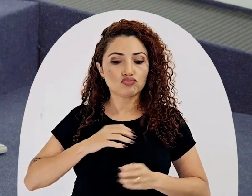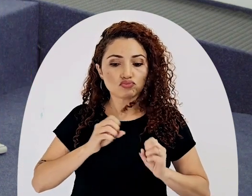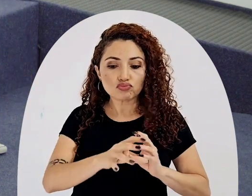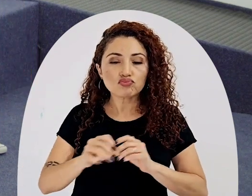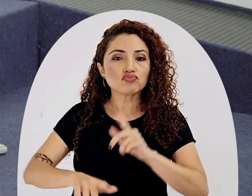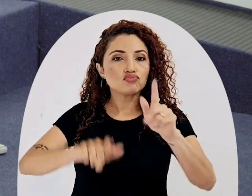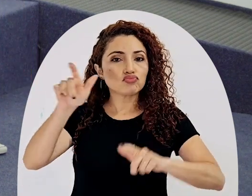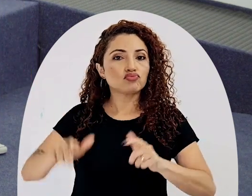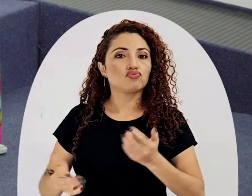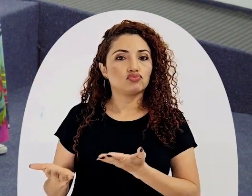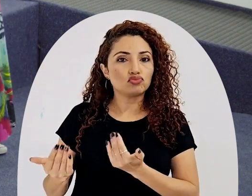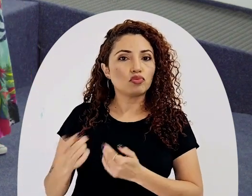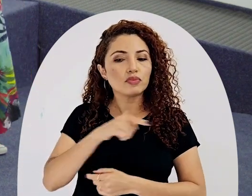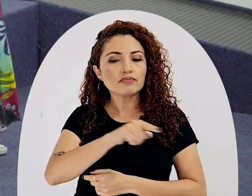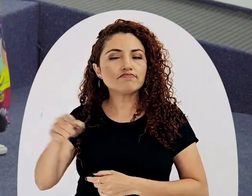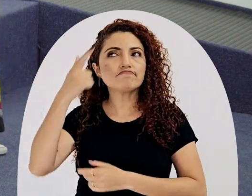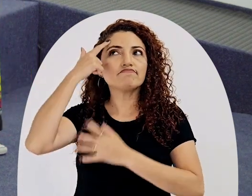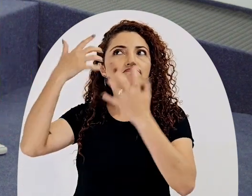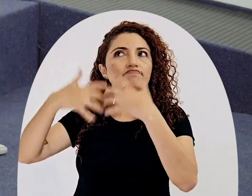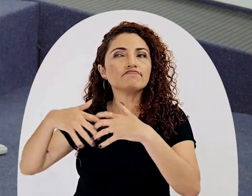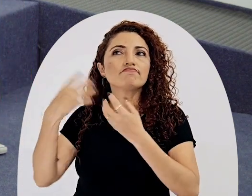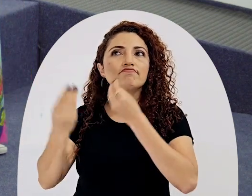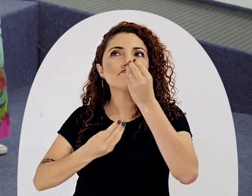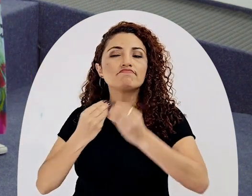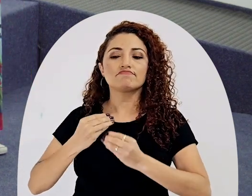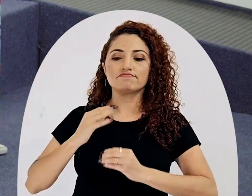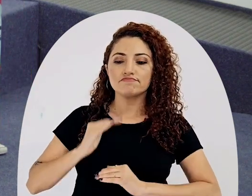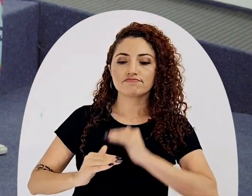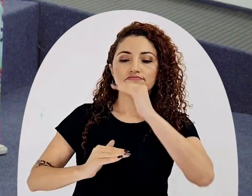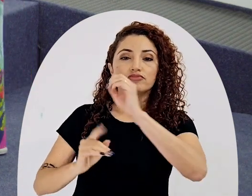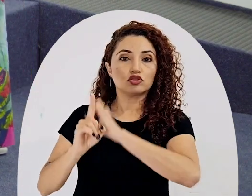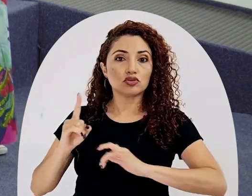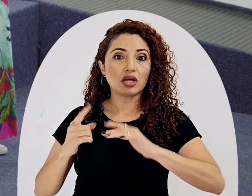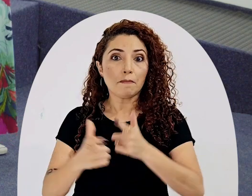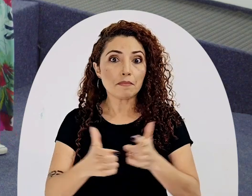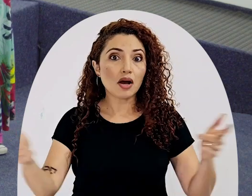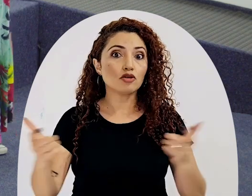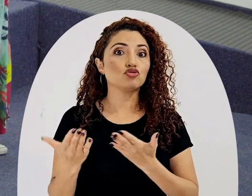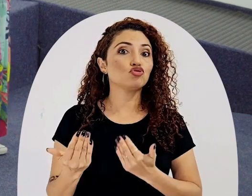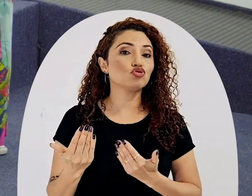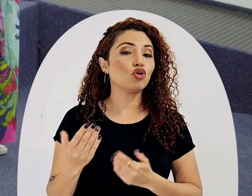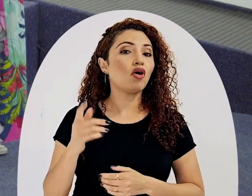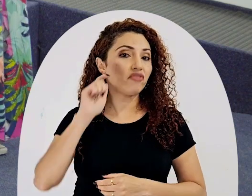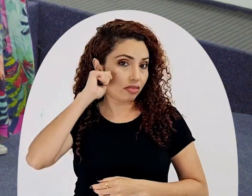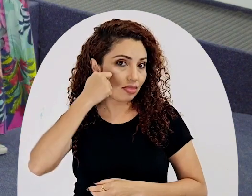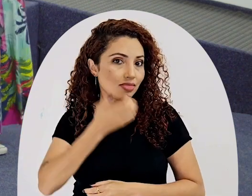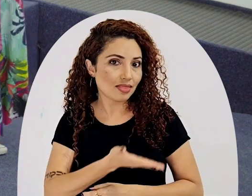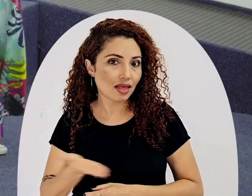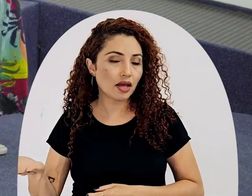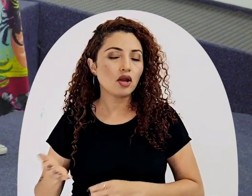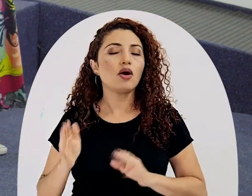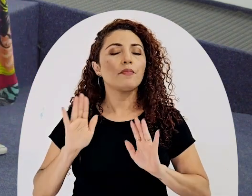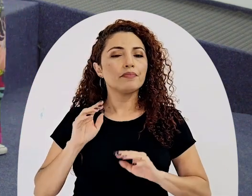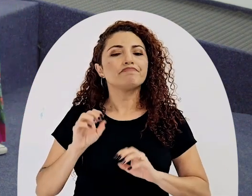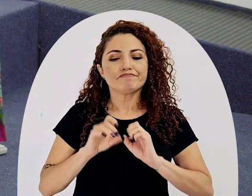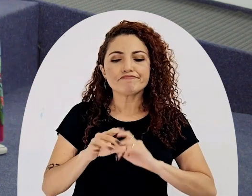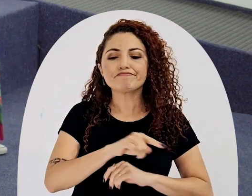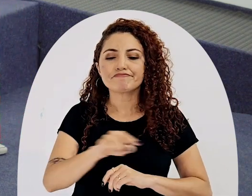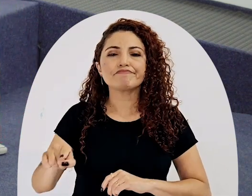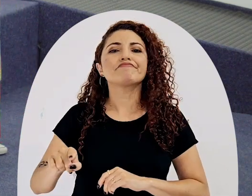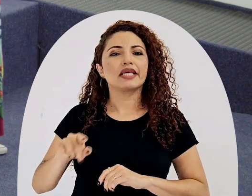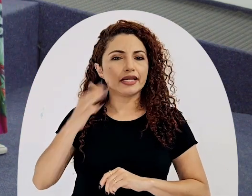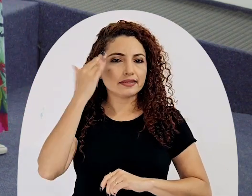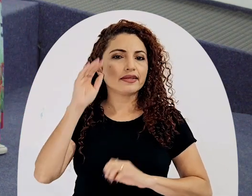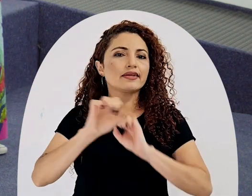da sociedade, e em sua maioria são jovens negros, para que eles entendam que, sim, o racismo existe, que, sim, nós estamos